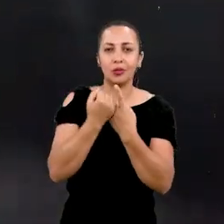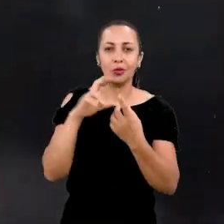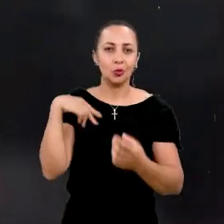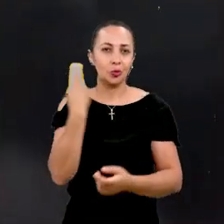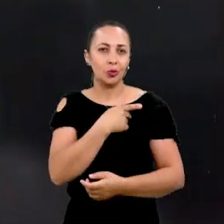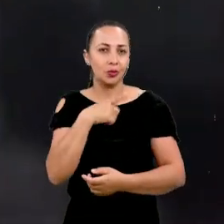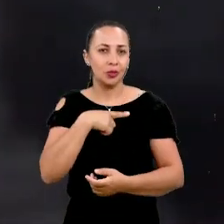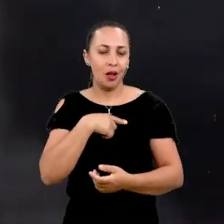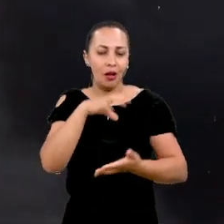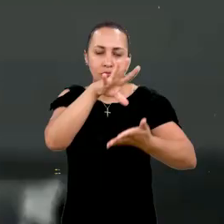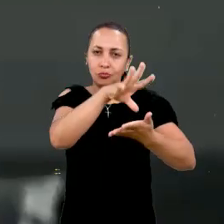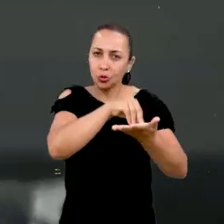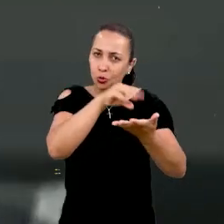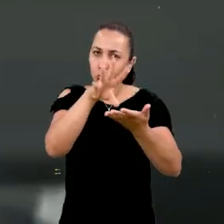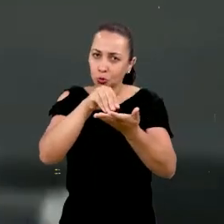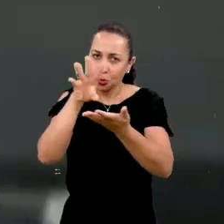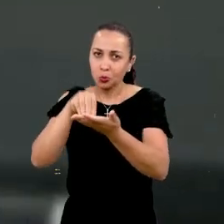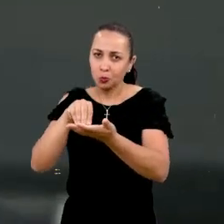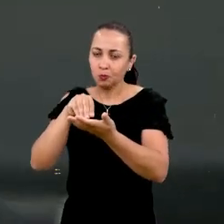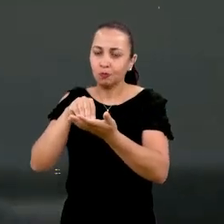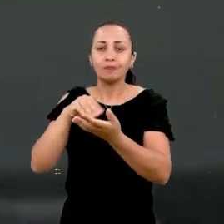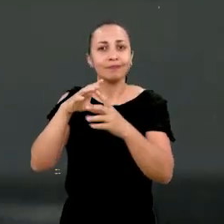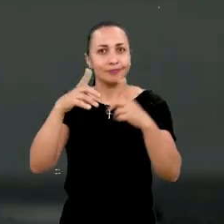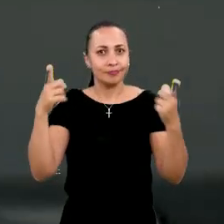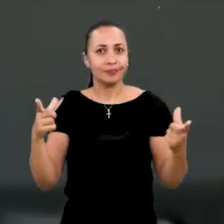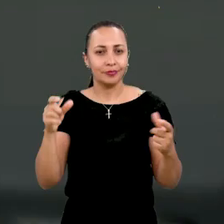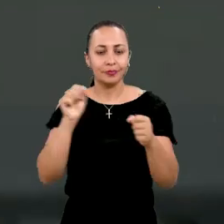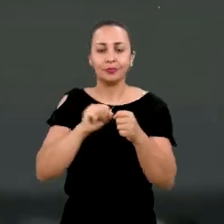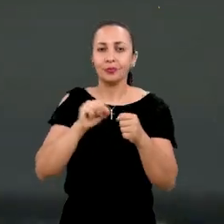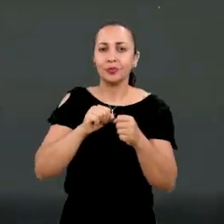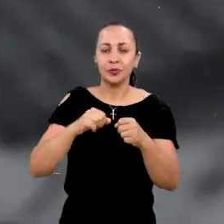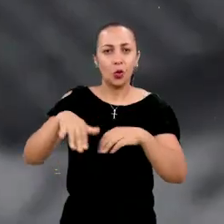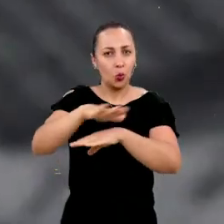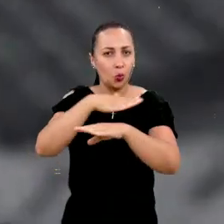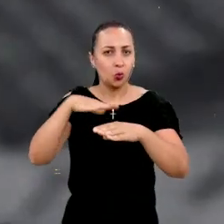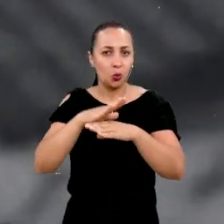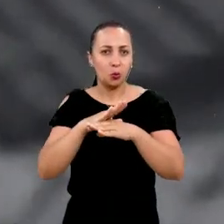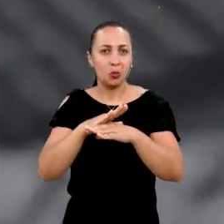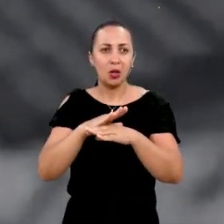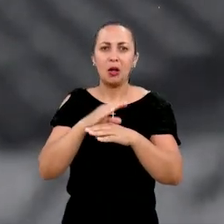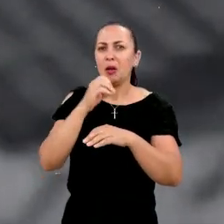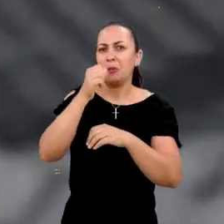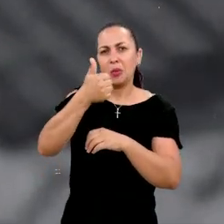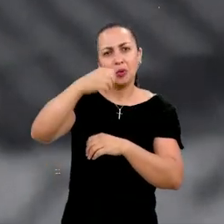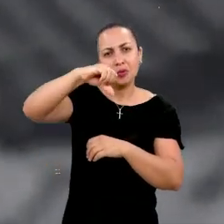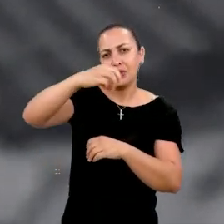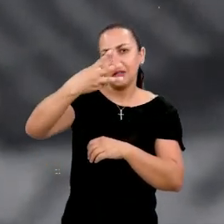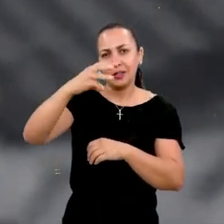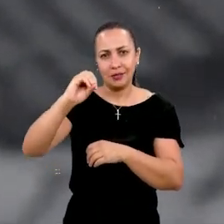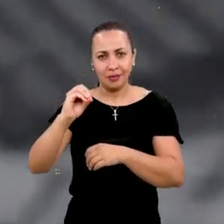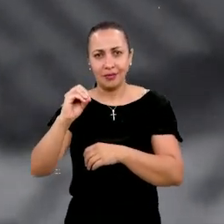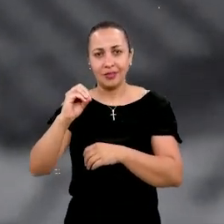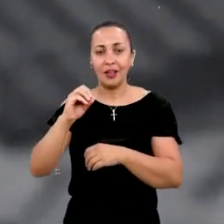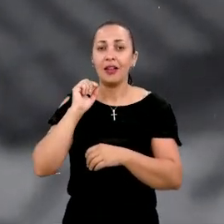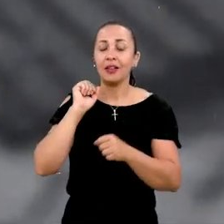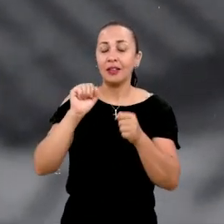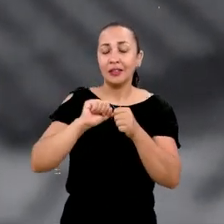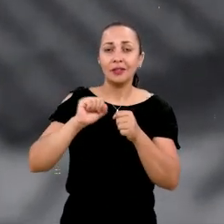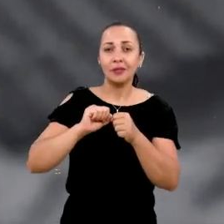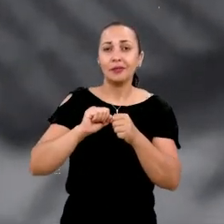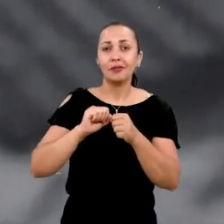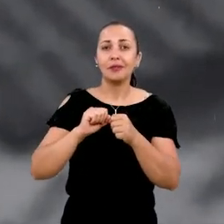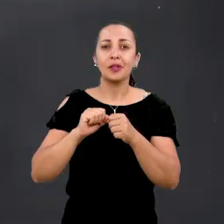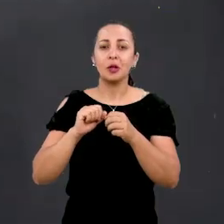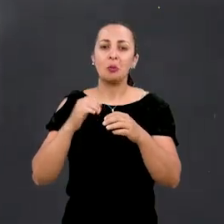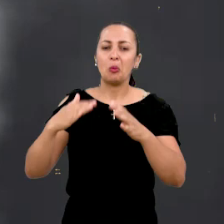Nós temos um levantamento bastante grande feito sobre a década de 30, né, e